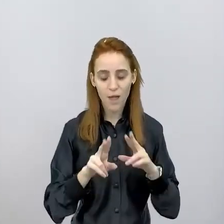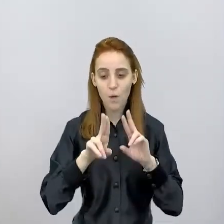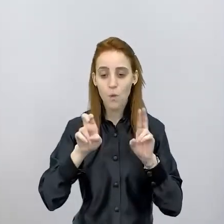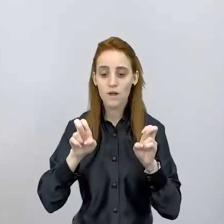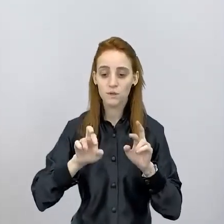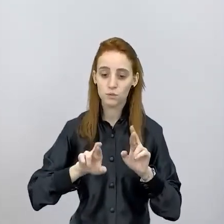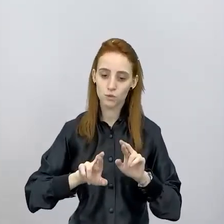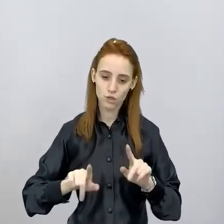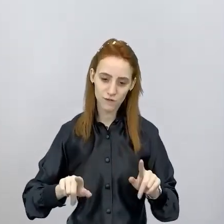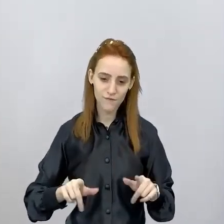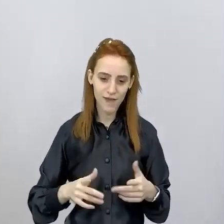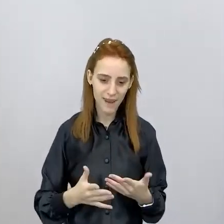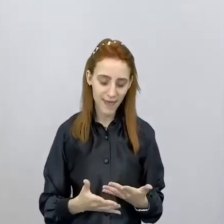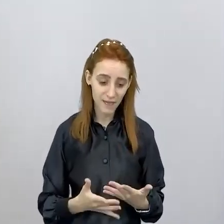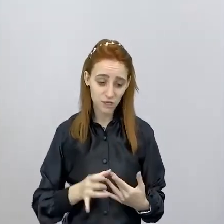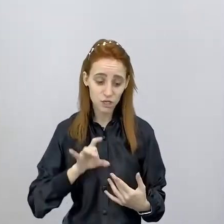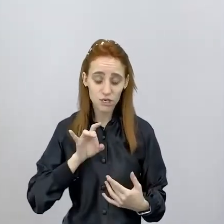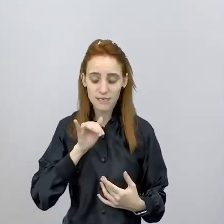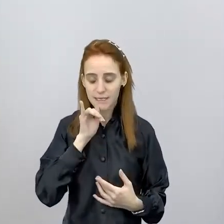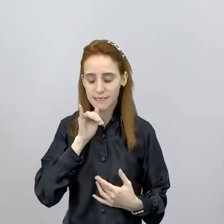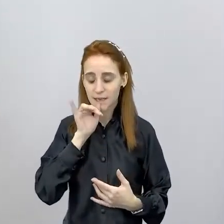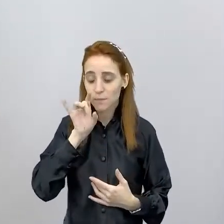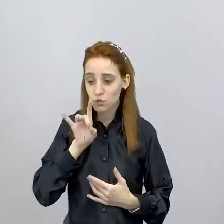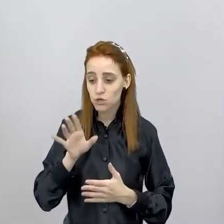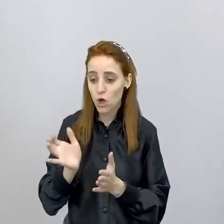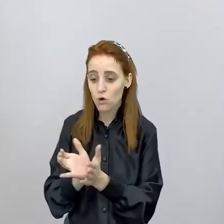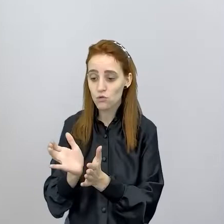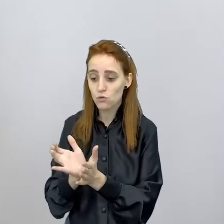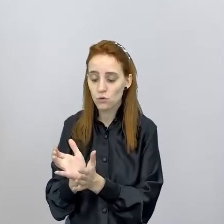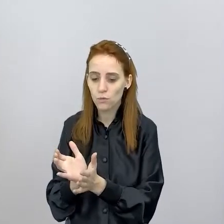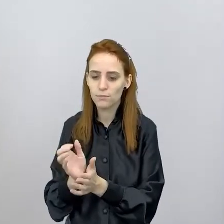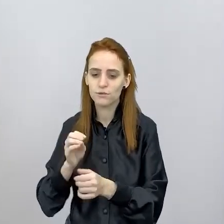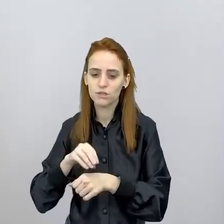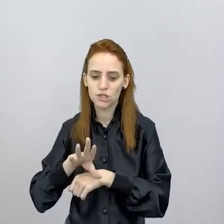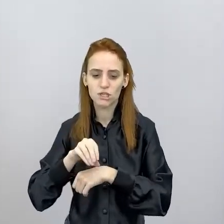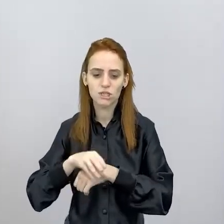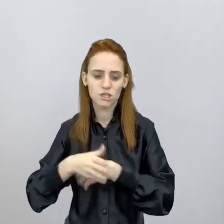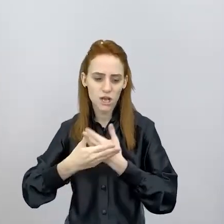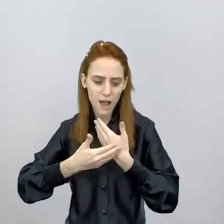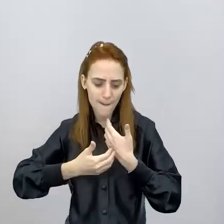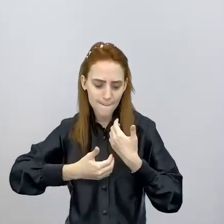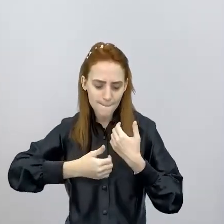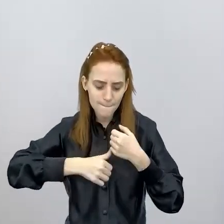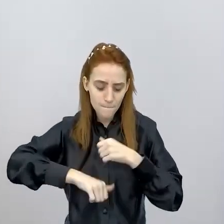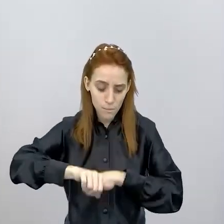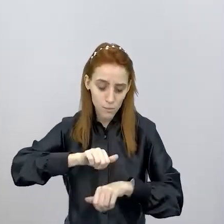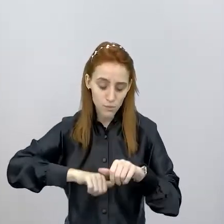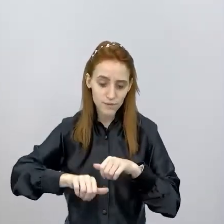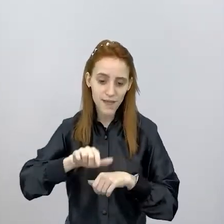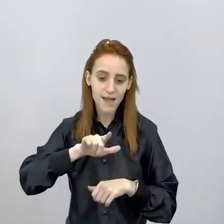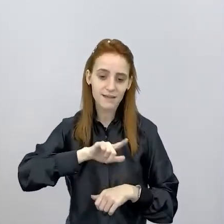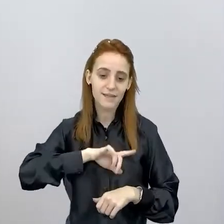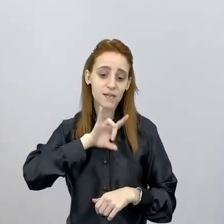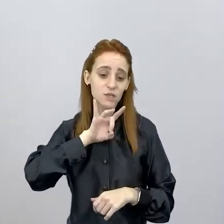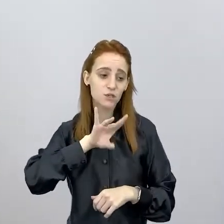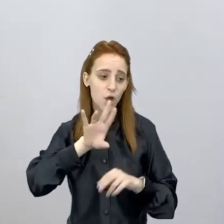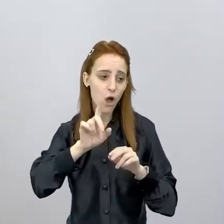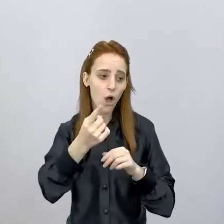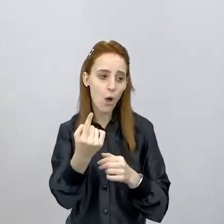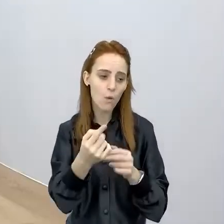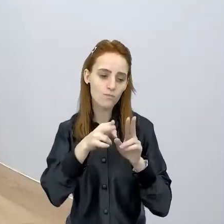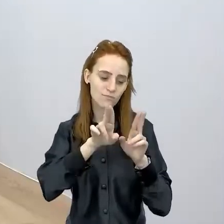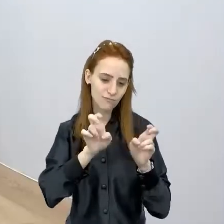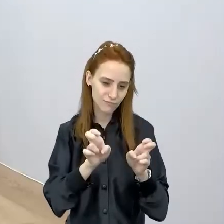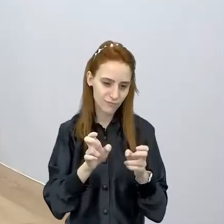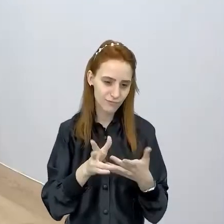outro. Se apenas um grupo propõe mudanças, você só tem um tipo de discurso, uma forma de mudança, uma forma de ver o mundo.